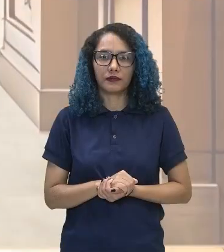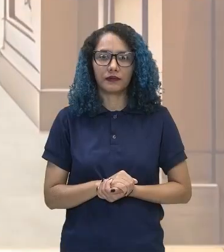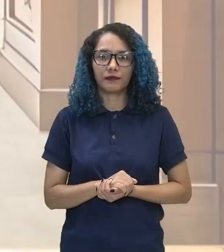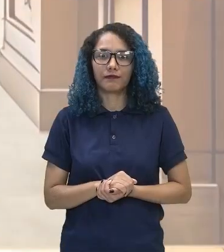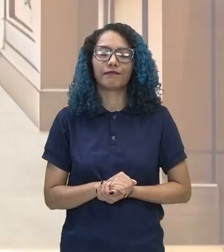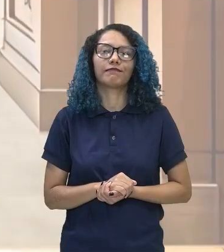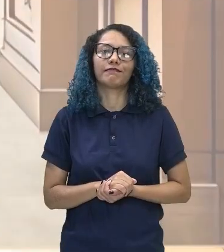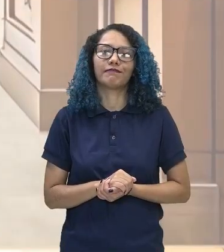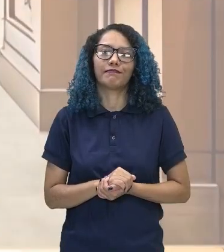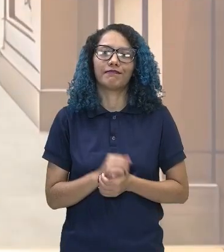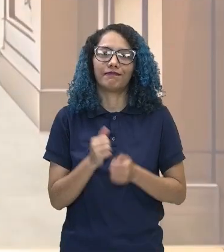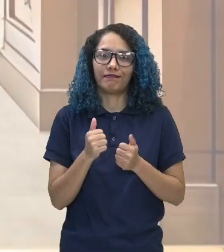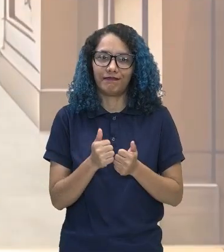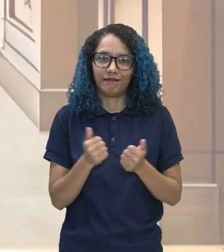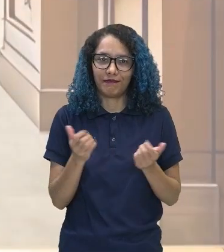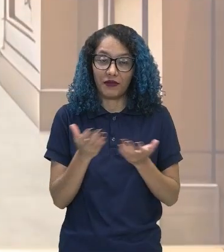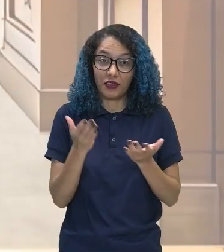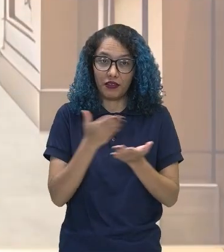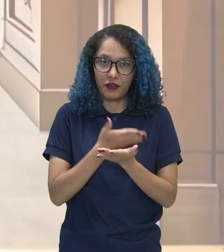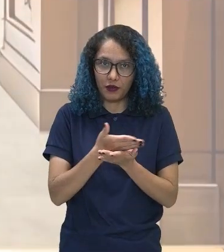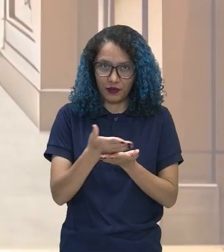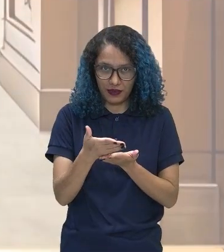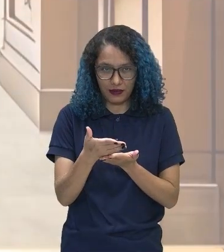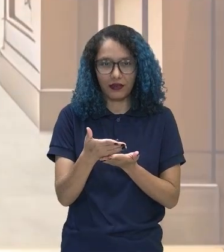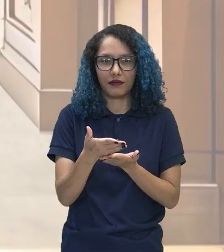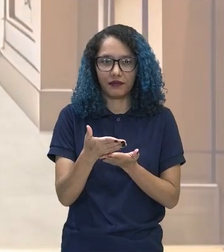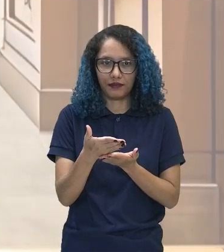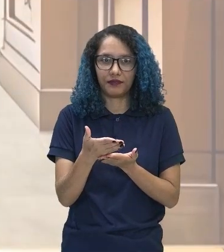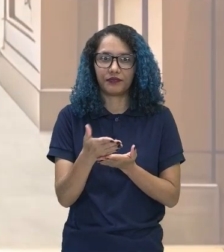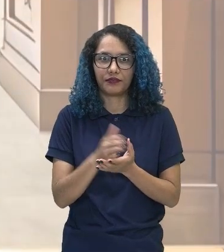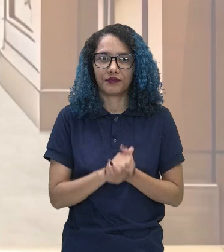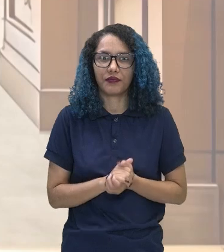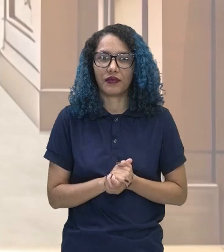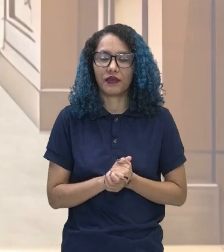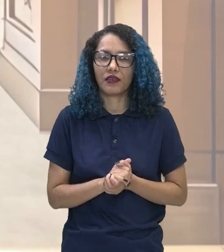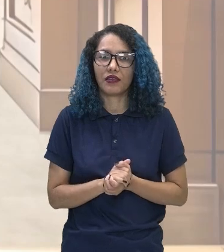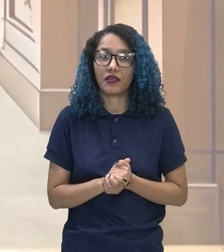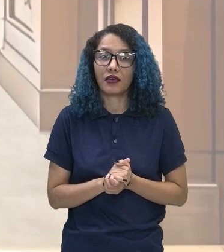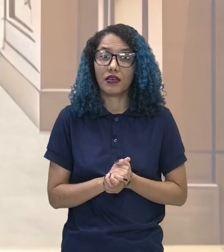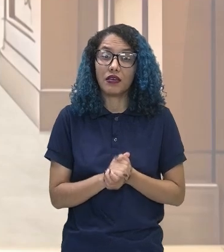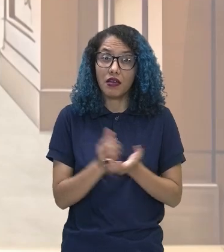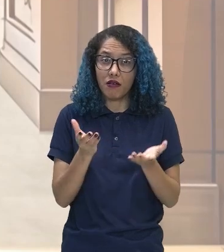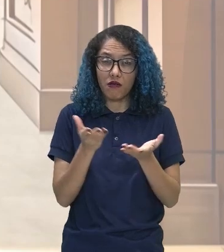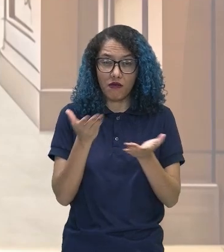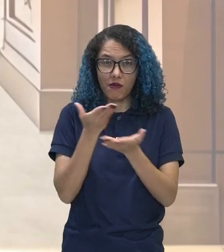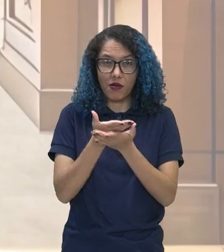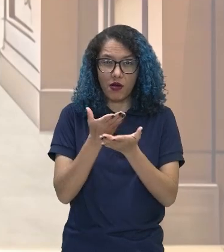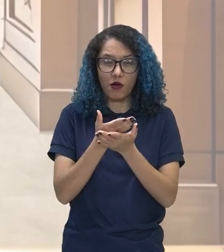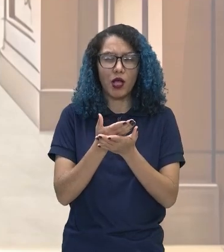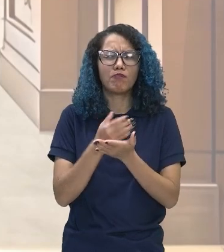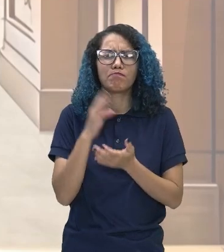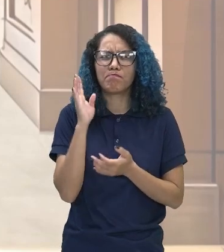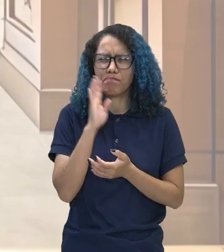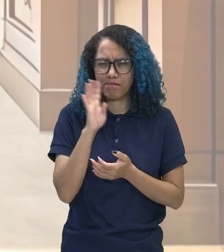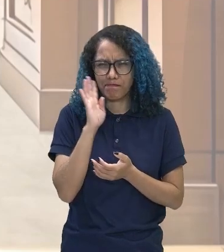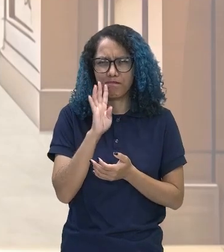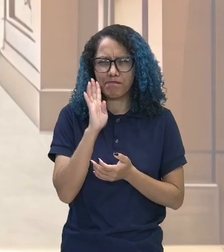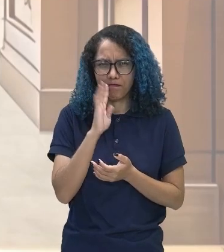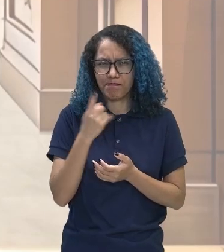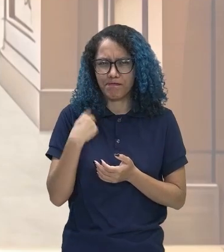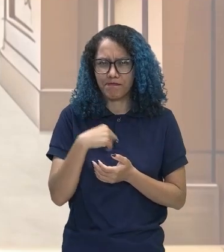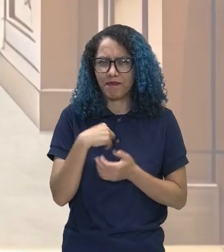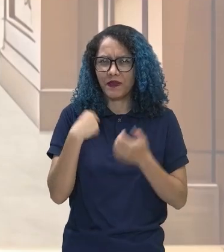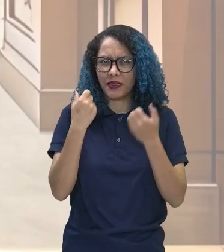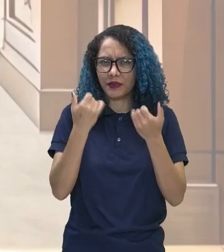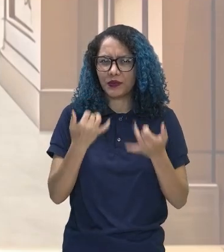Muito bem, alunos, vamos aqui dar início à nossa aula, e essa vai ser uma aula muito legal, olha só. Nós vamos abordar